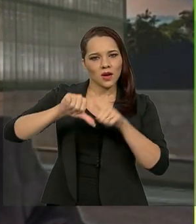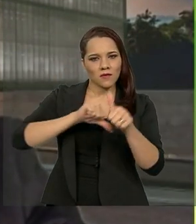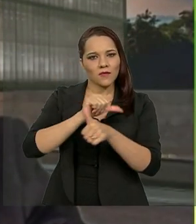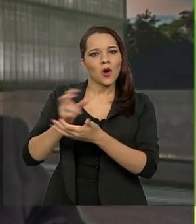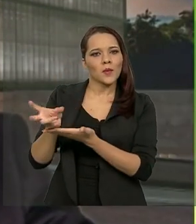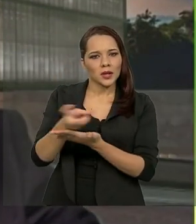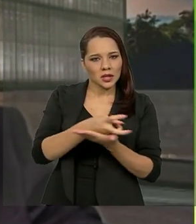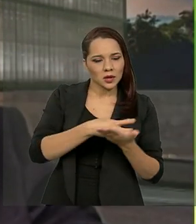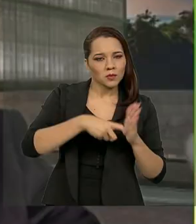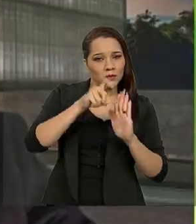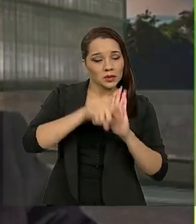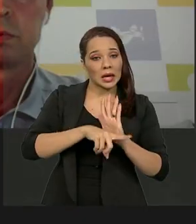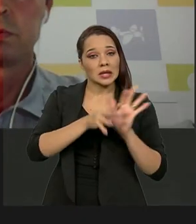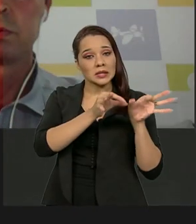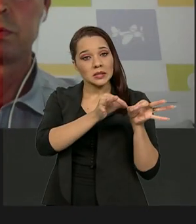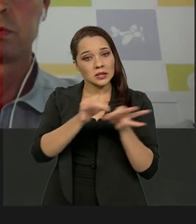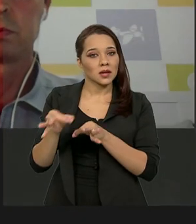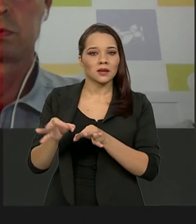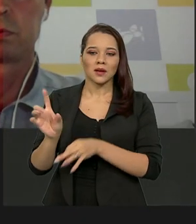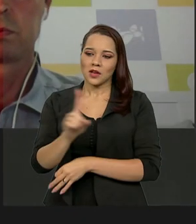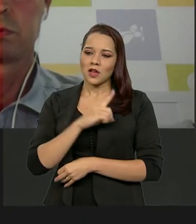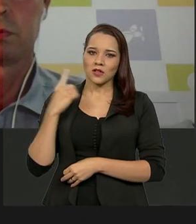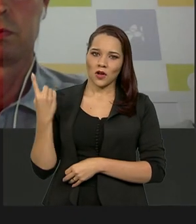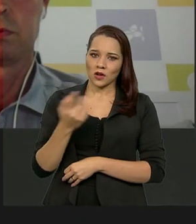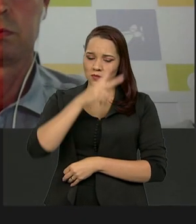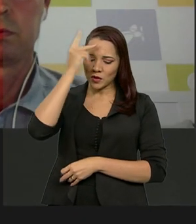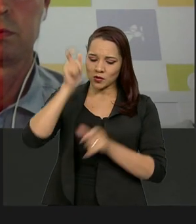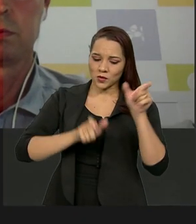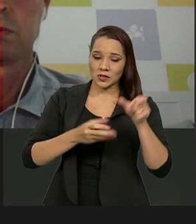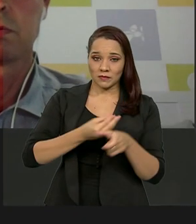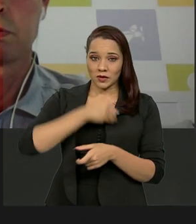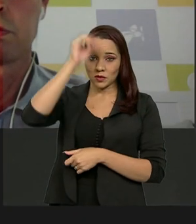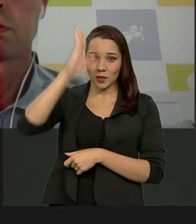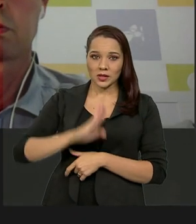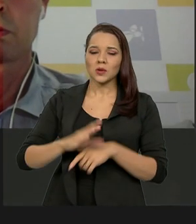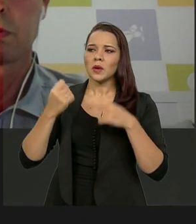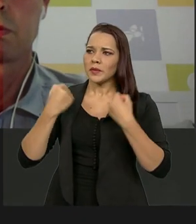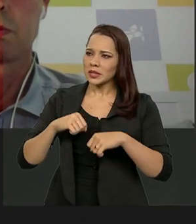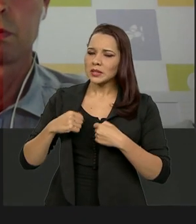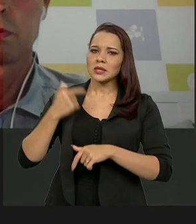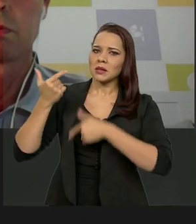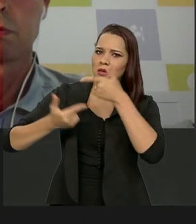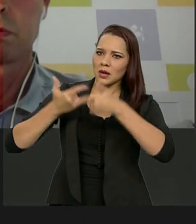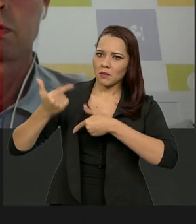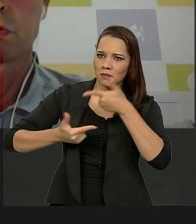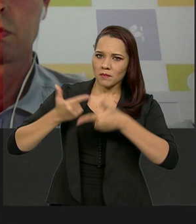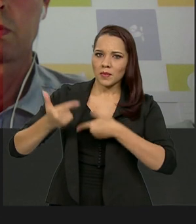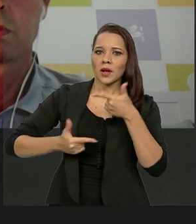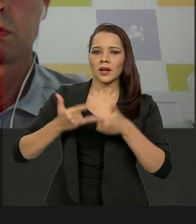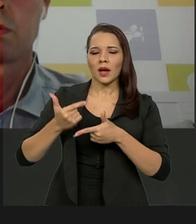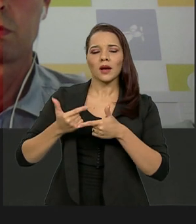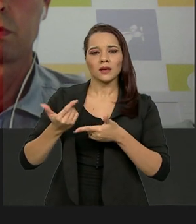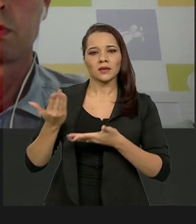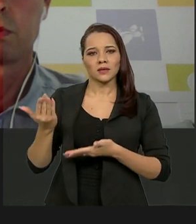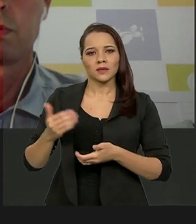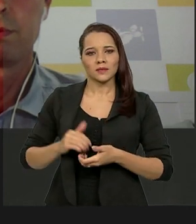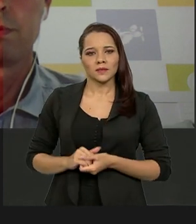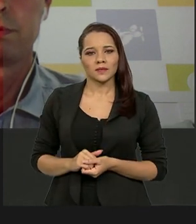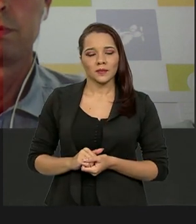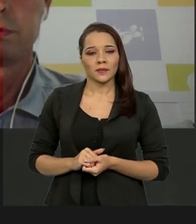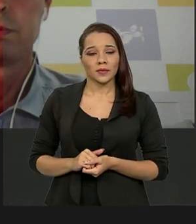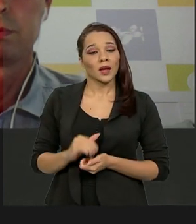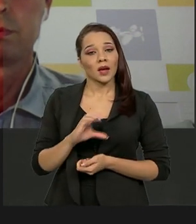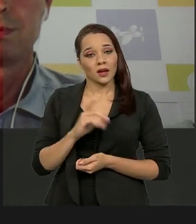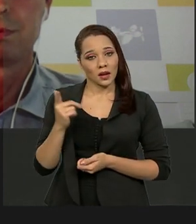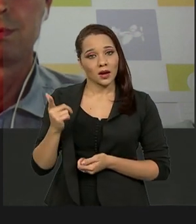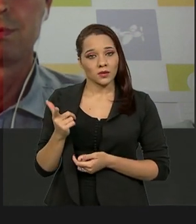tributária adequada e nós, brasileiros, todos precisamos trabalhar neste sentido.